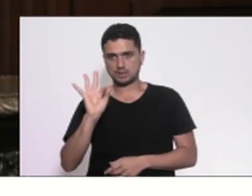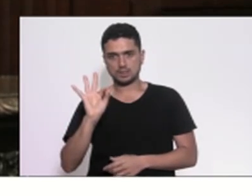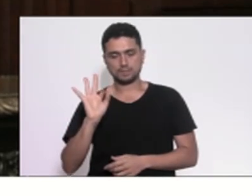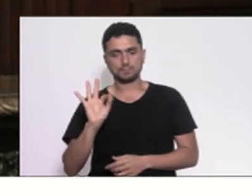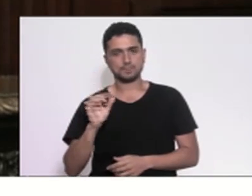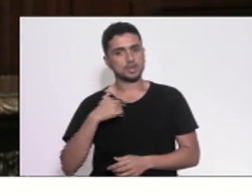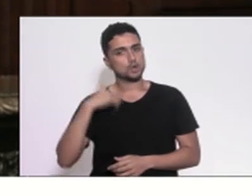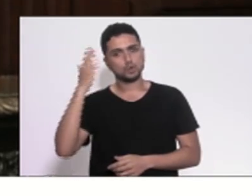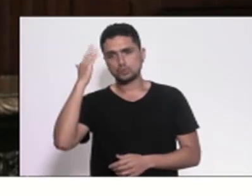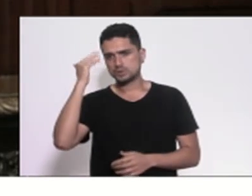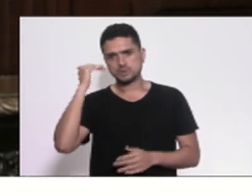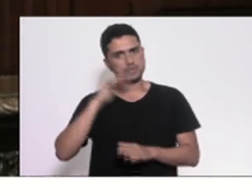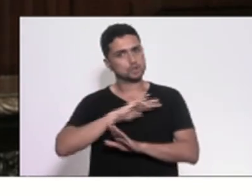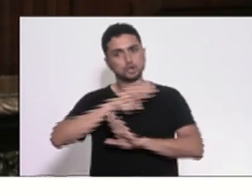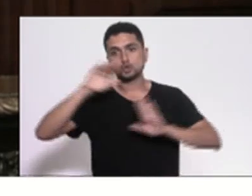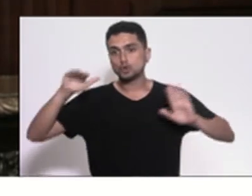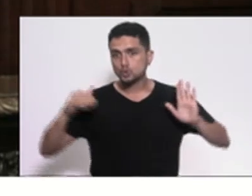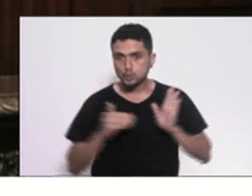mas sou